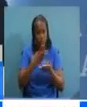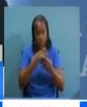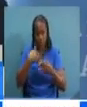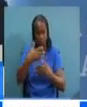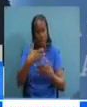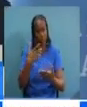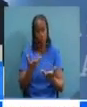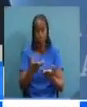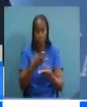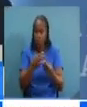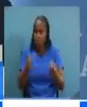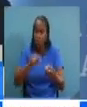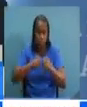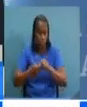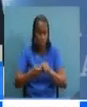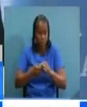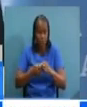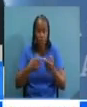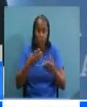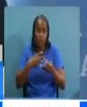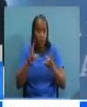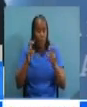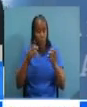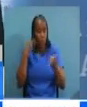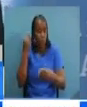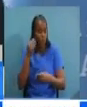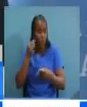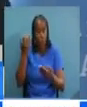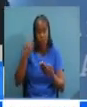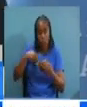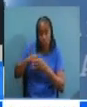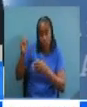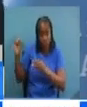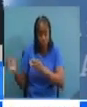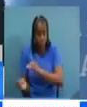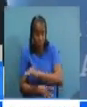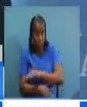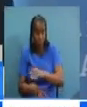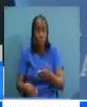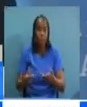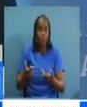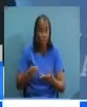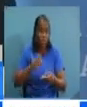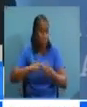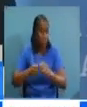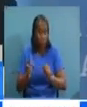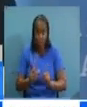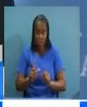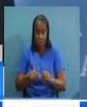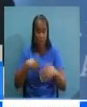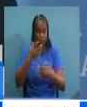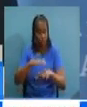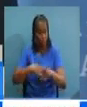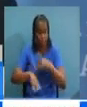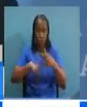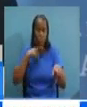os seus problemas, enfrentou o tema da juventude, não empurrou o problema para debaixo do tapete, como foi feito anteriormente, e implementou